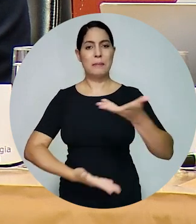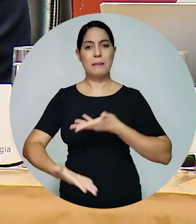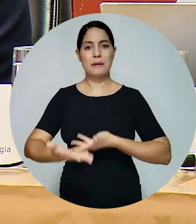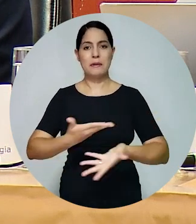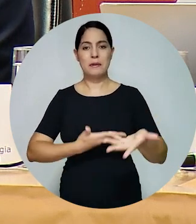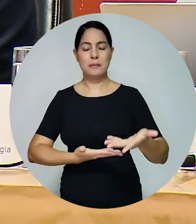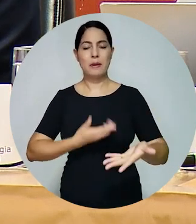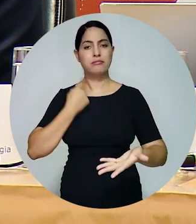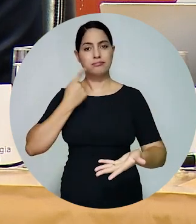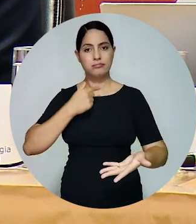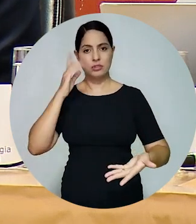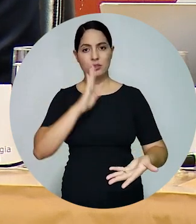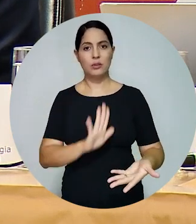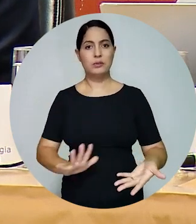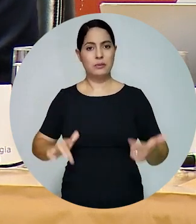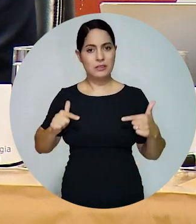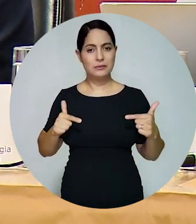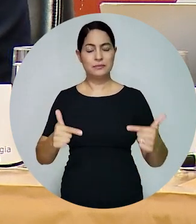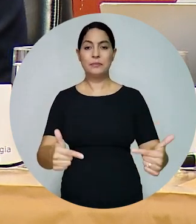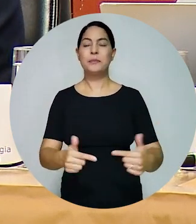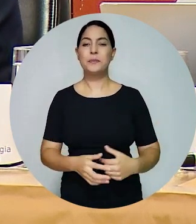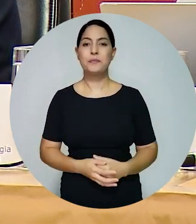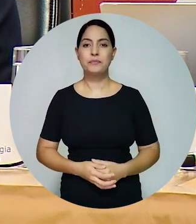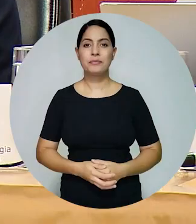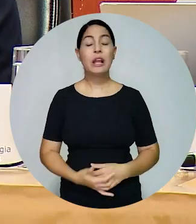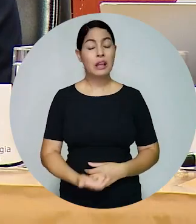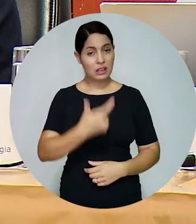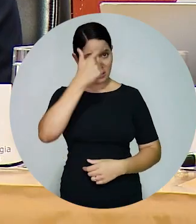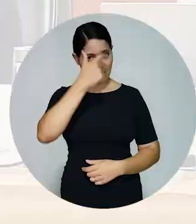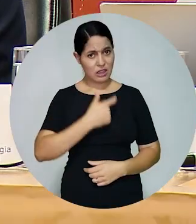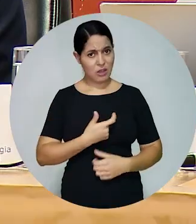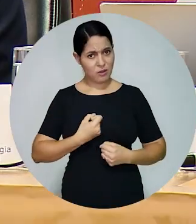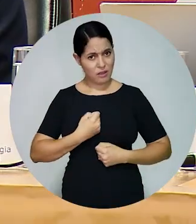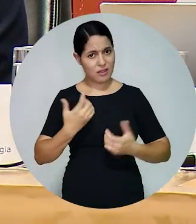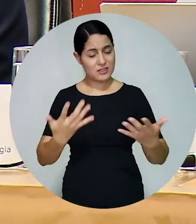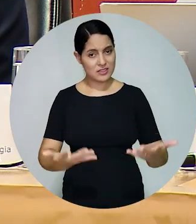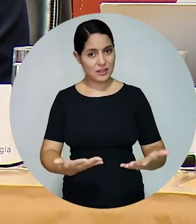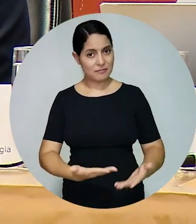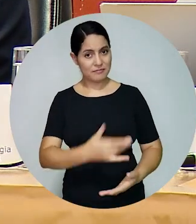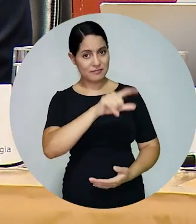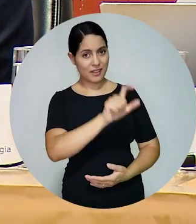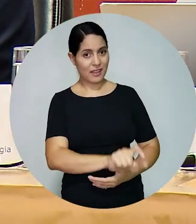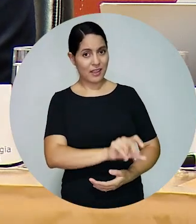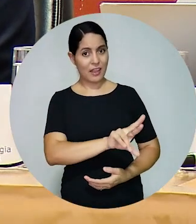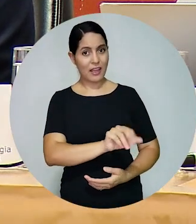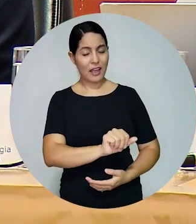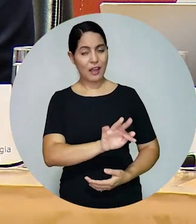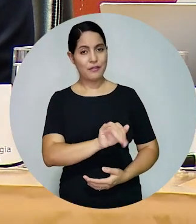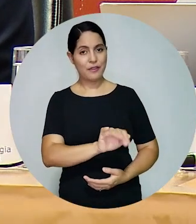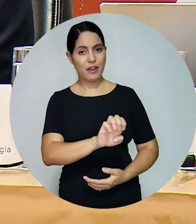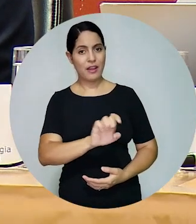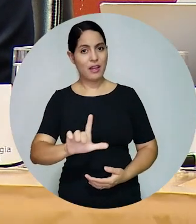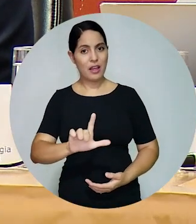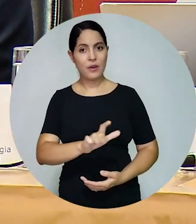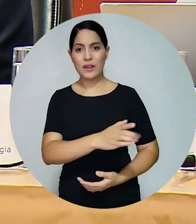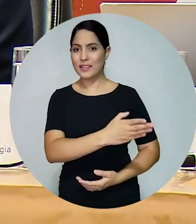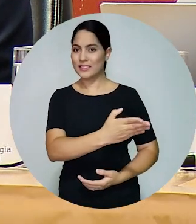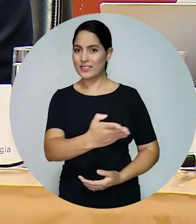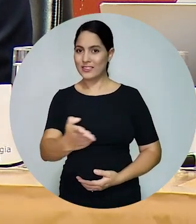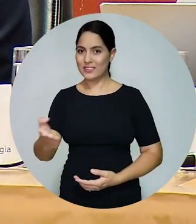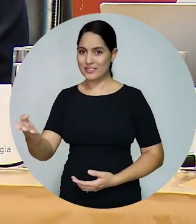conjuntura de esforços que tem sido empreendidos pela advocacia brasileira. E dizer que eu deposito no Rafael